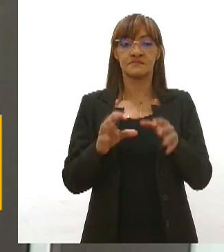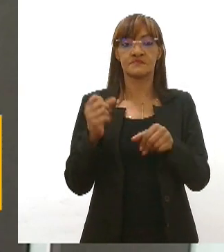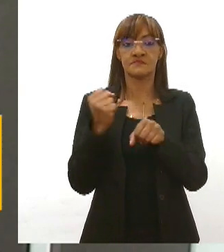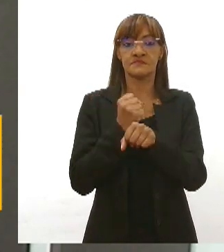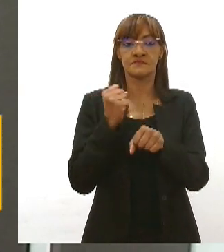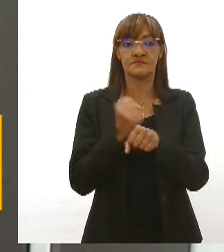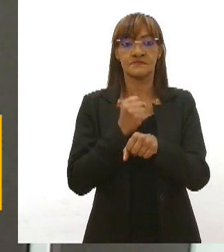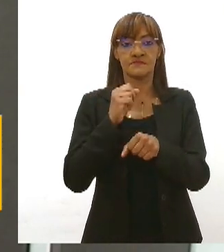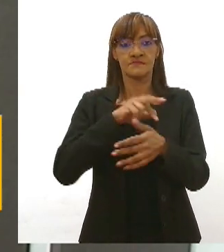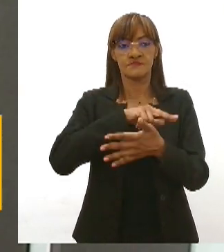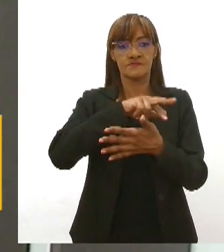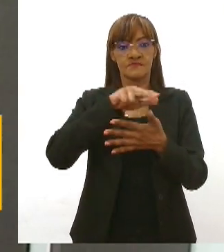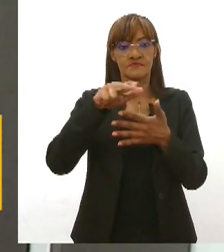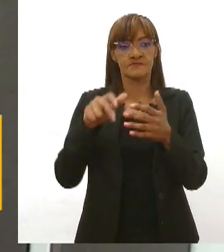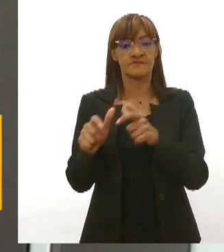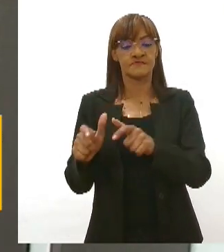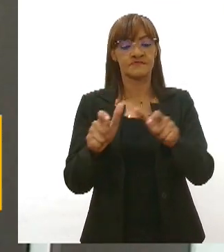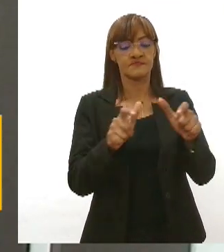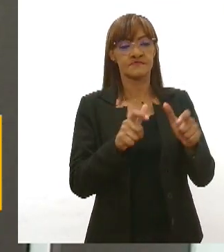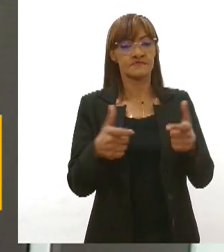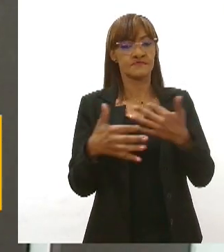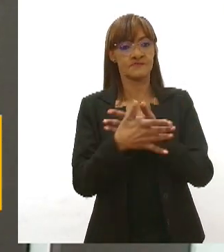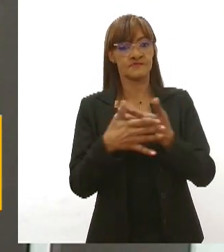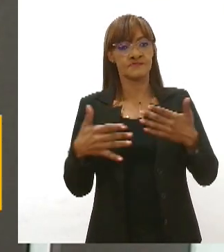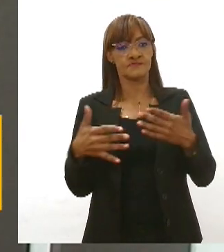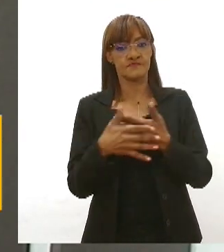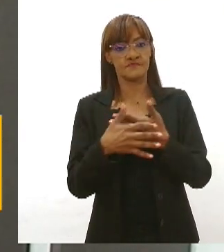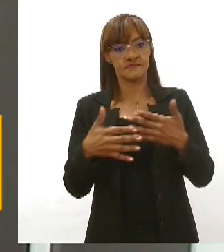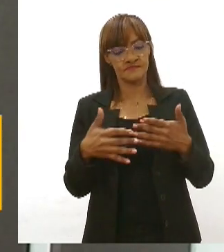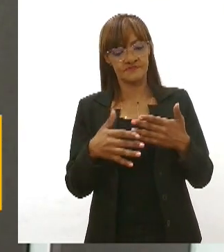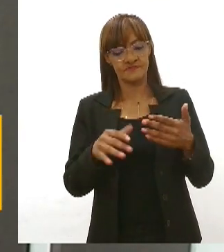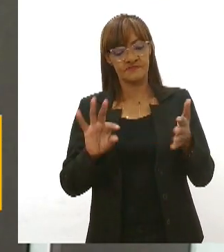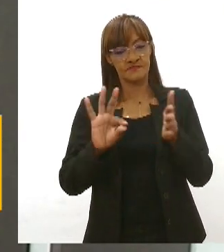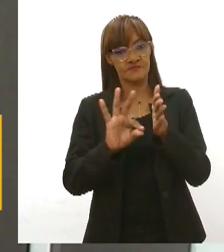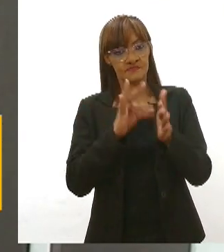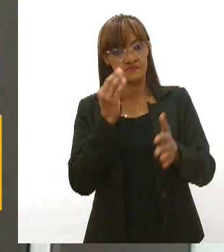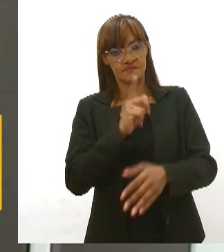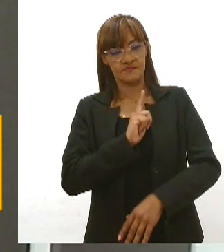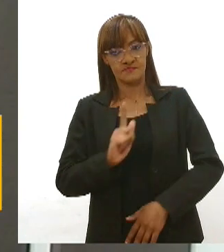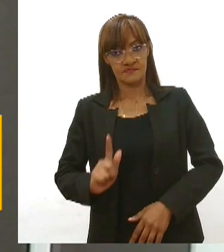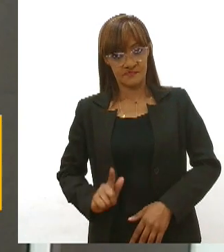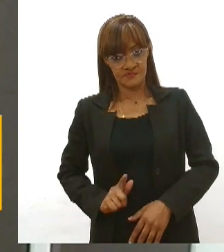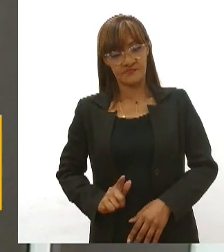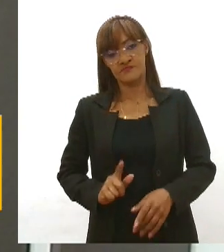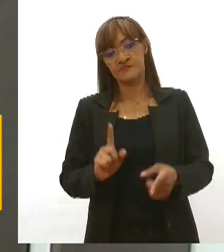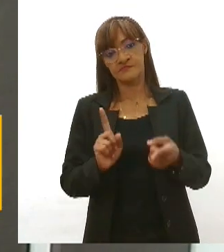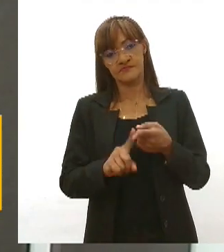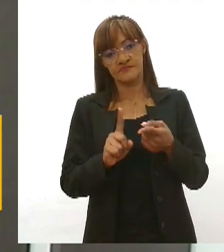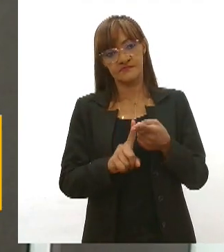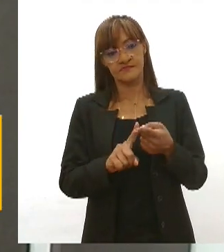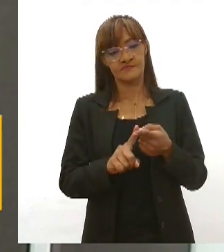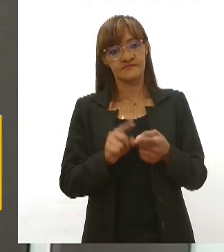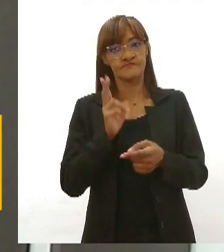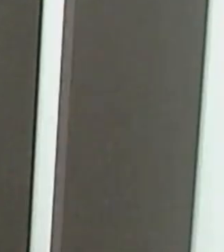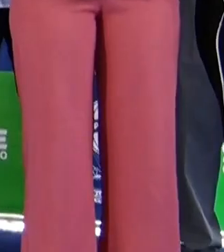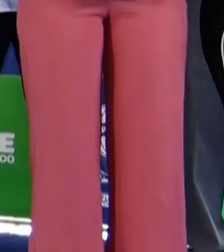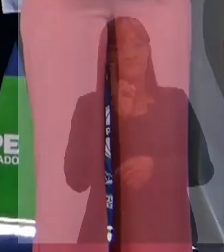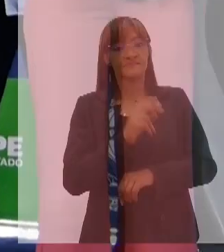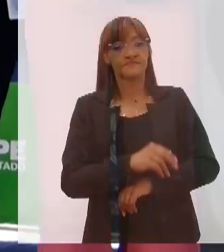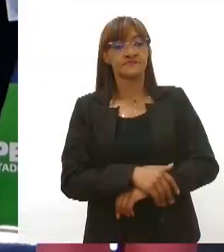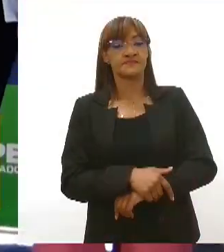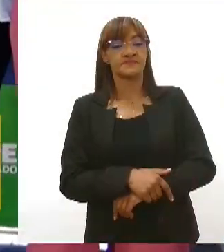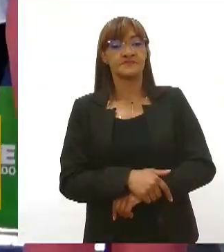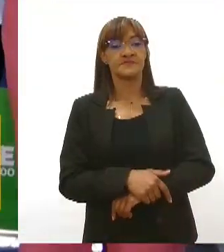diferentes pontos da cidade, que foram assinadas pelo governador em exercício, Zezinho Sobral.